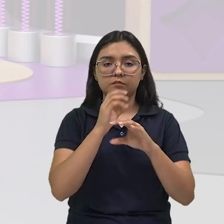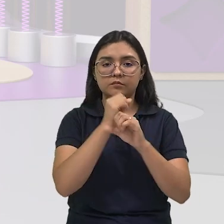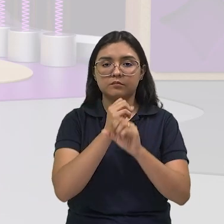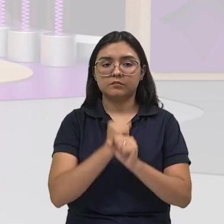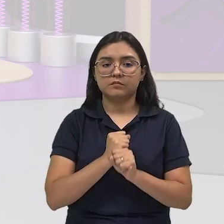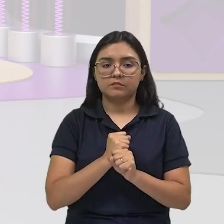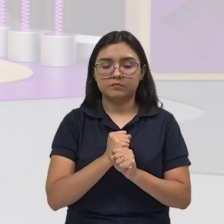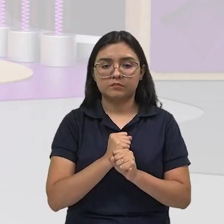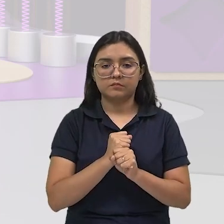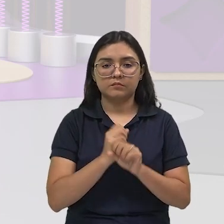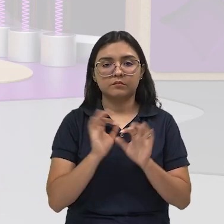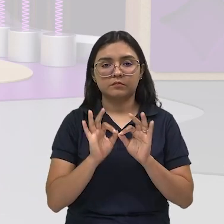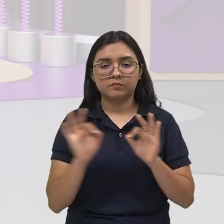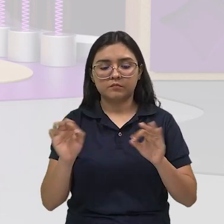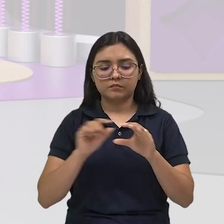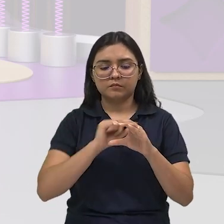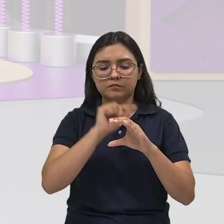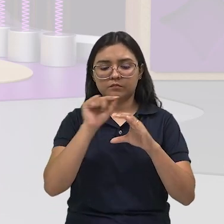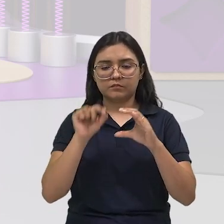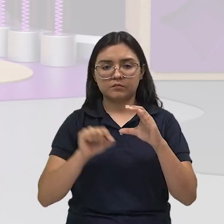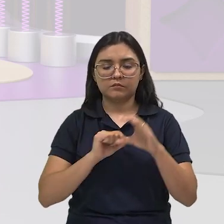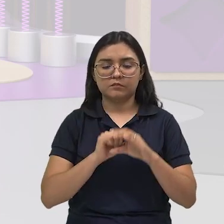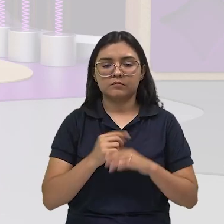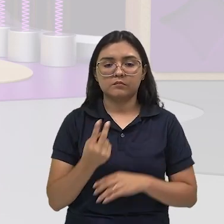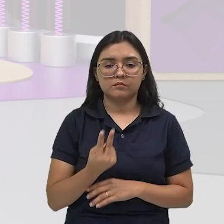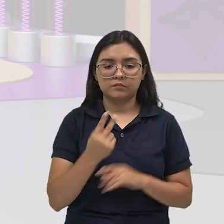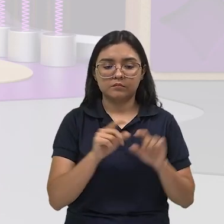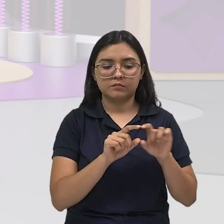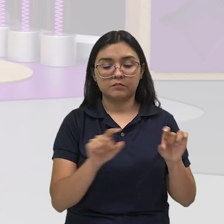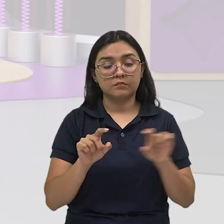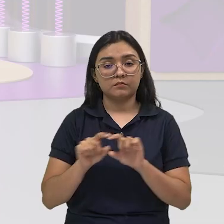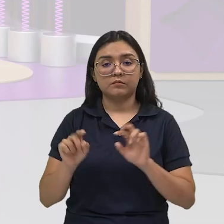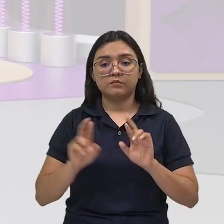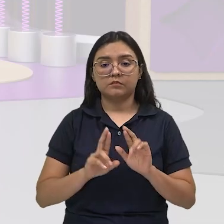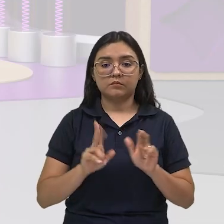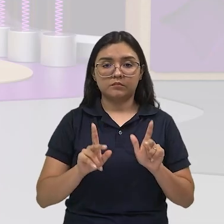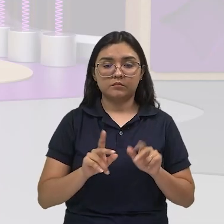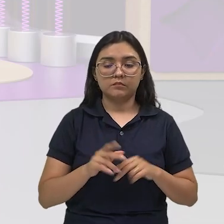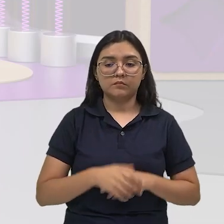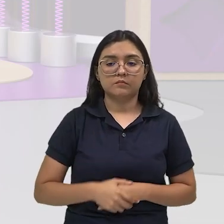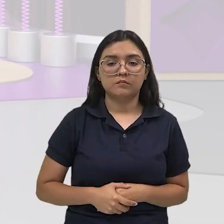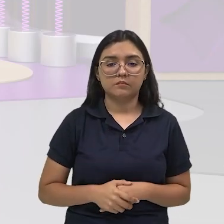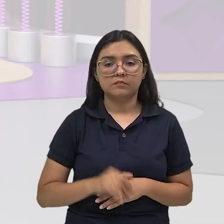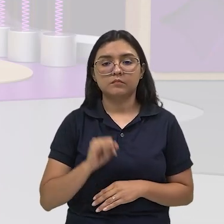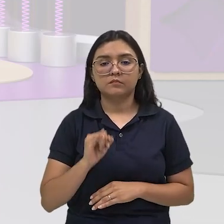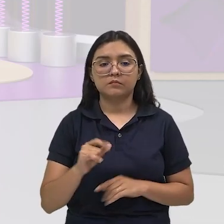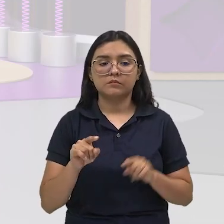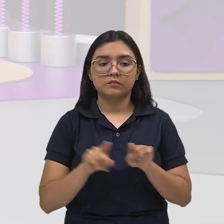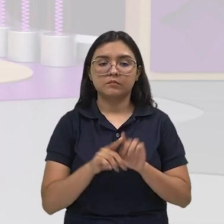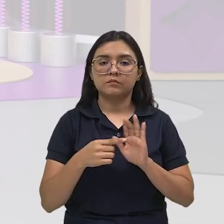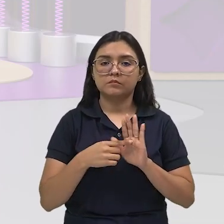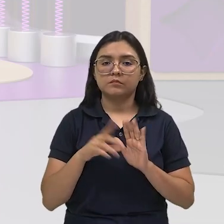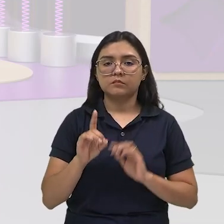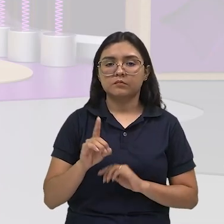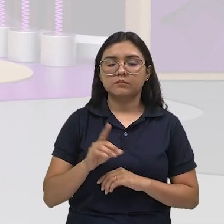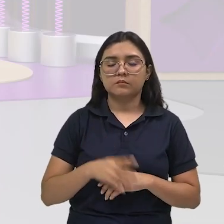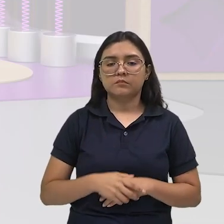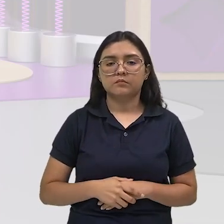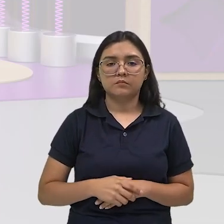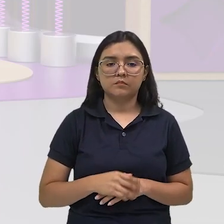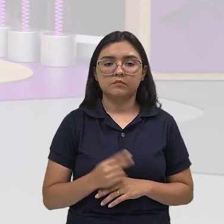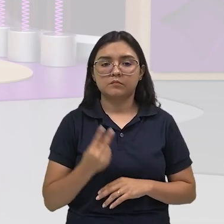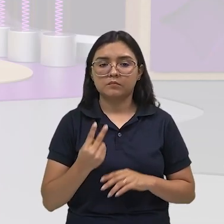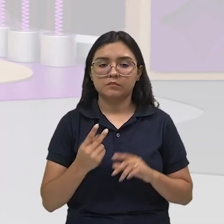um comprimento, certo? Então, são duas formulazinhas. Se for dado o diâmetro, lembrando que o diâmetro é